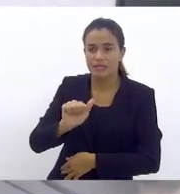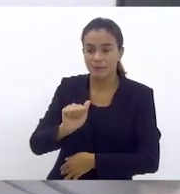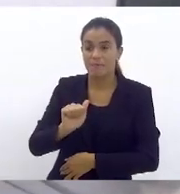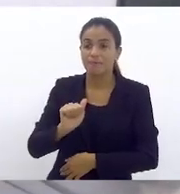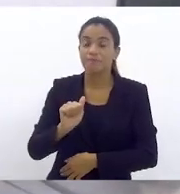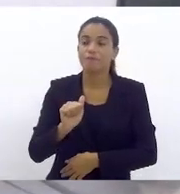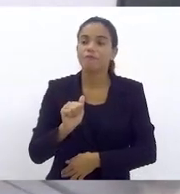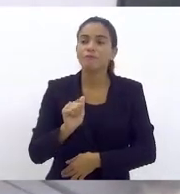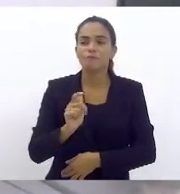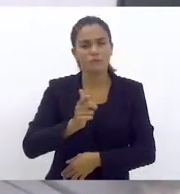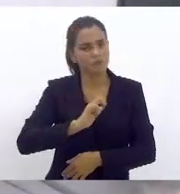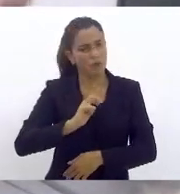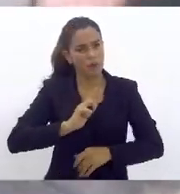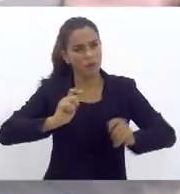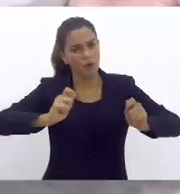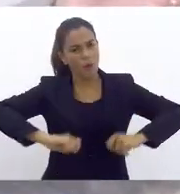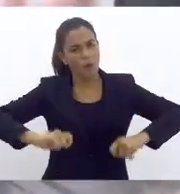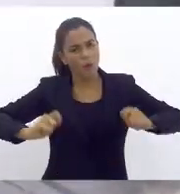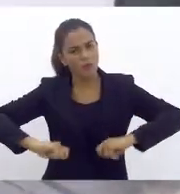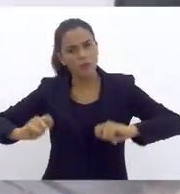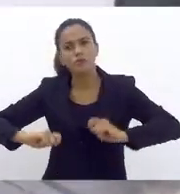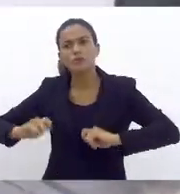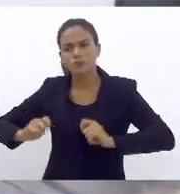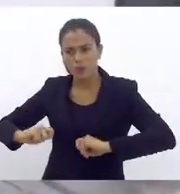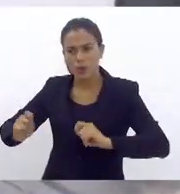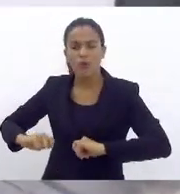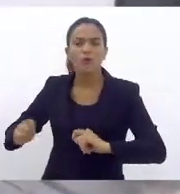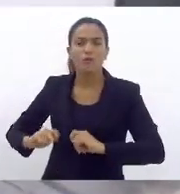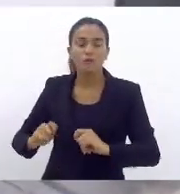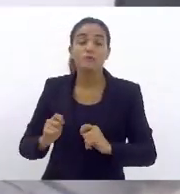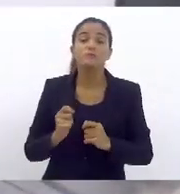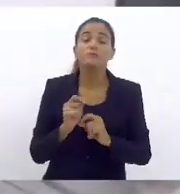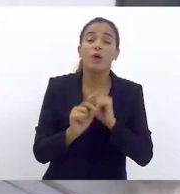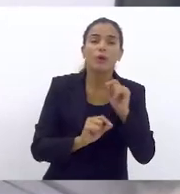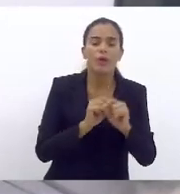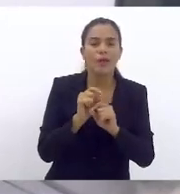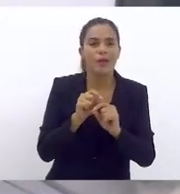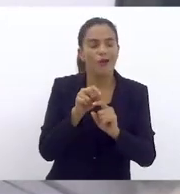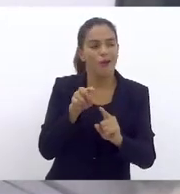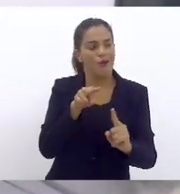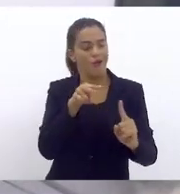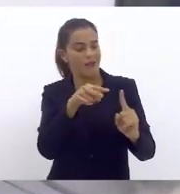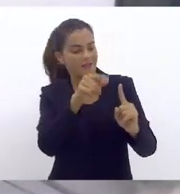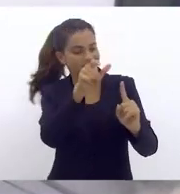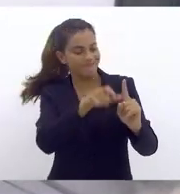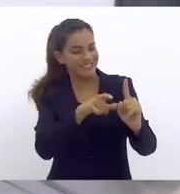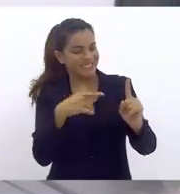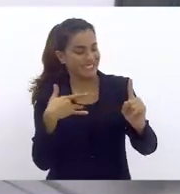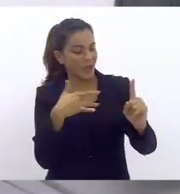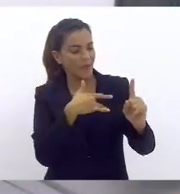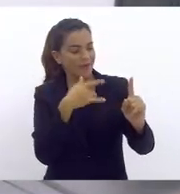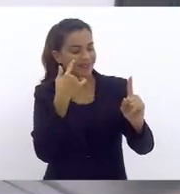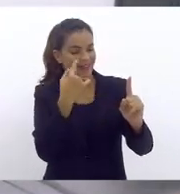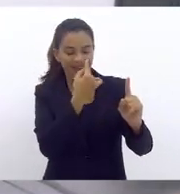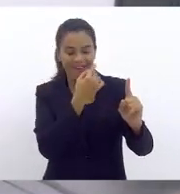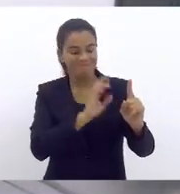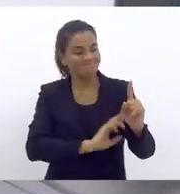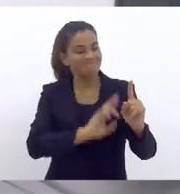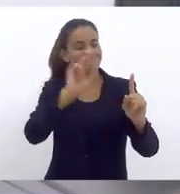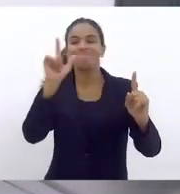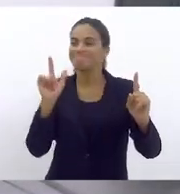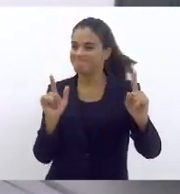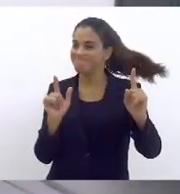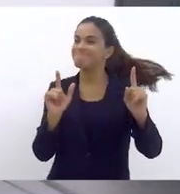vocês nós temos todas as condições eu teríamos todas as condições né para olharmos para a saúde com esse olhar diferenciado